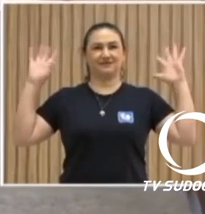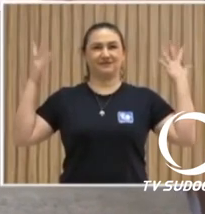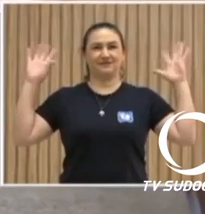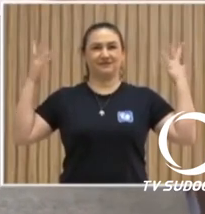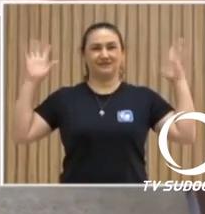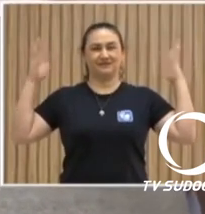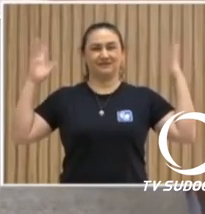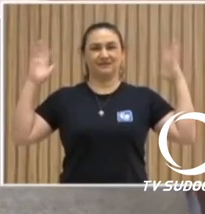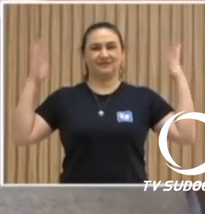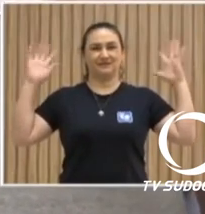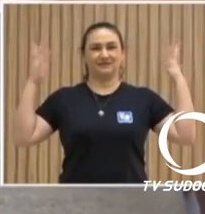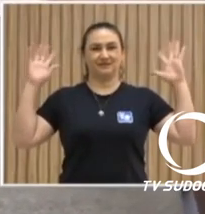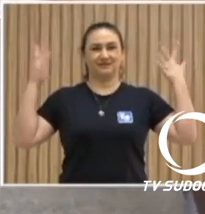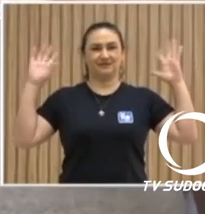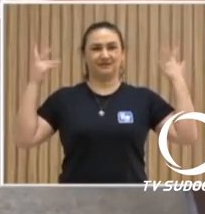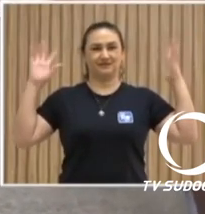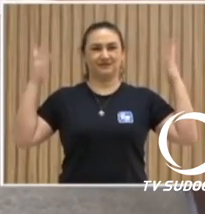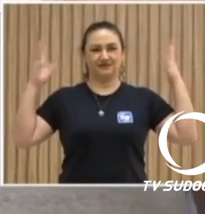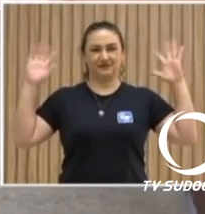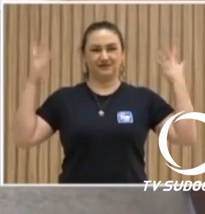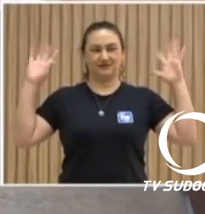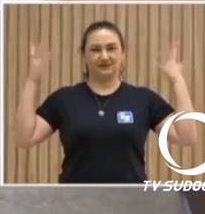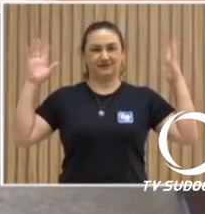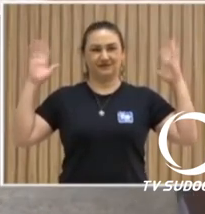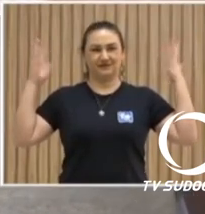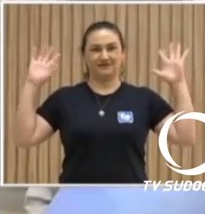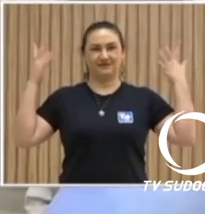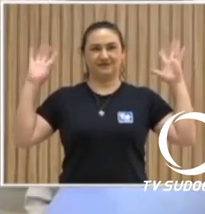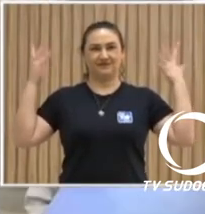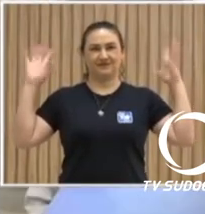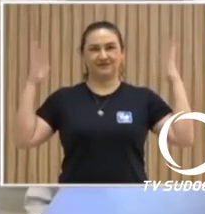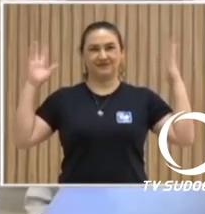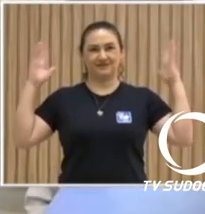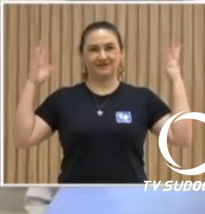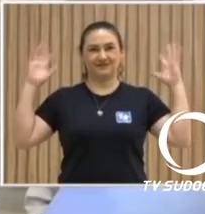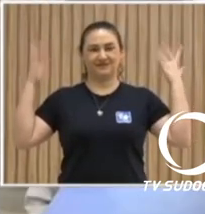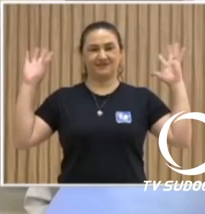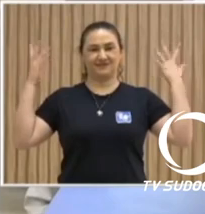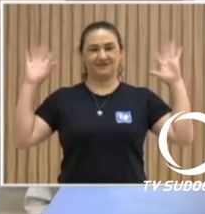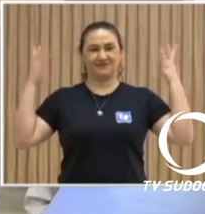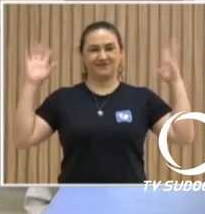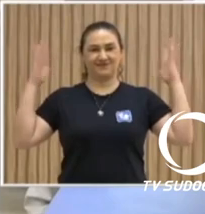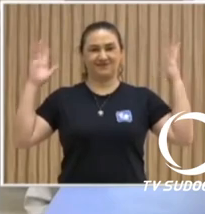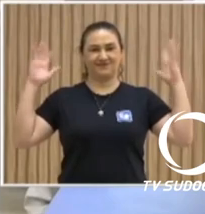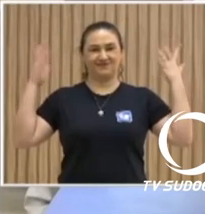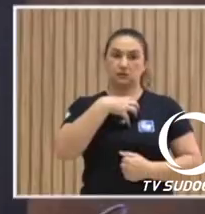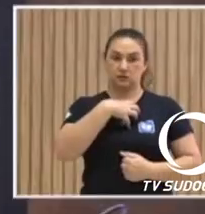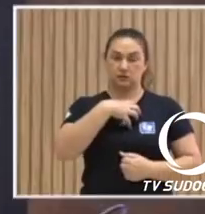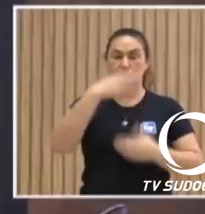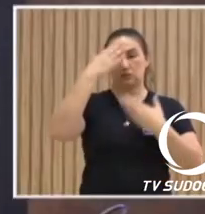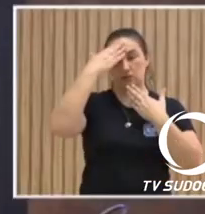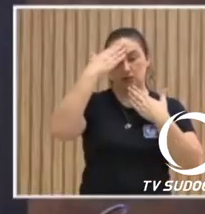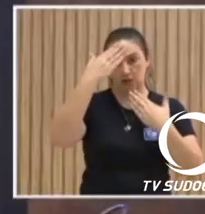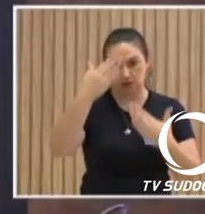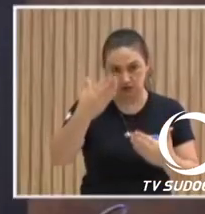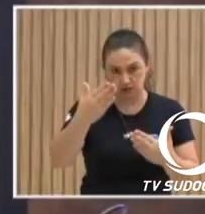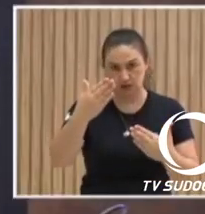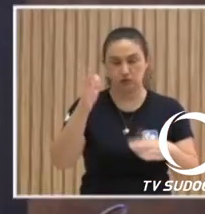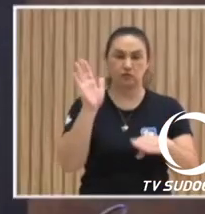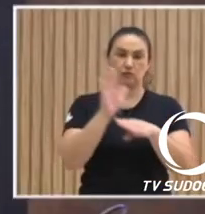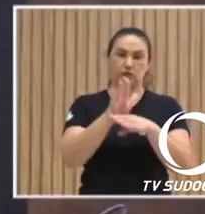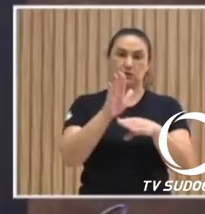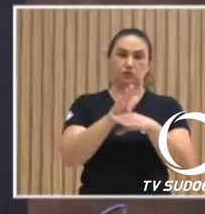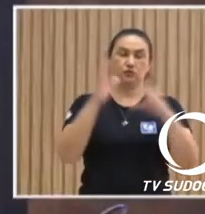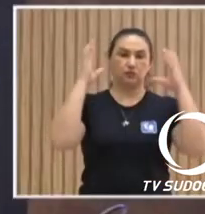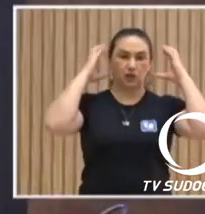estadual conquistado pelos profissionais, desta vez o segundo lugar no FEComércio de Jornalismo. Agradeço pela contribuição da